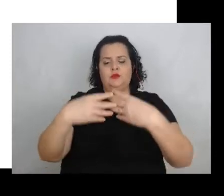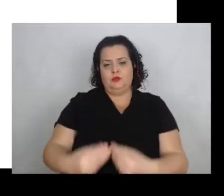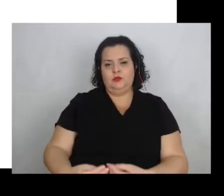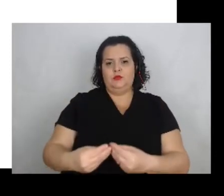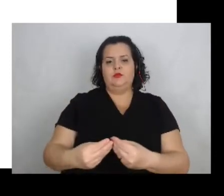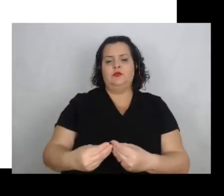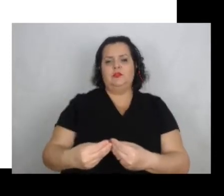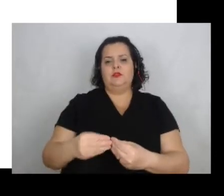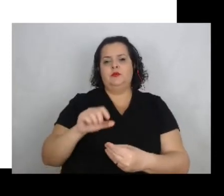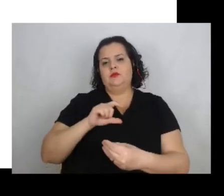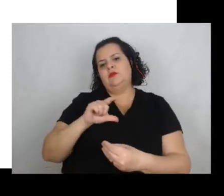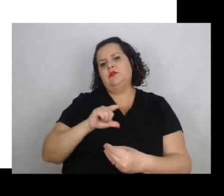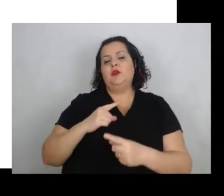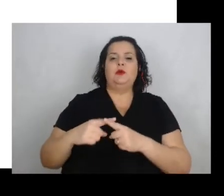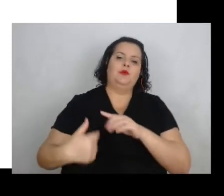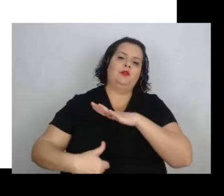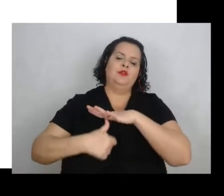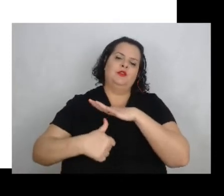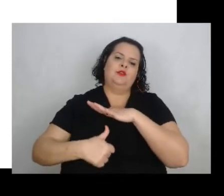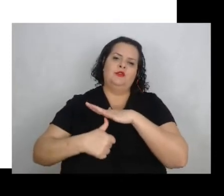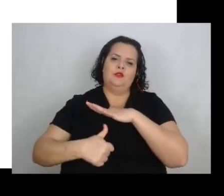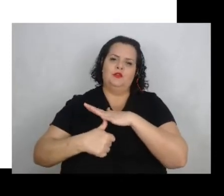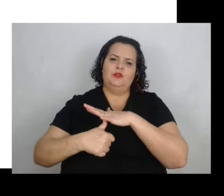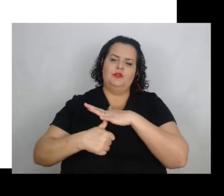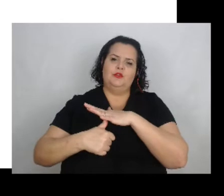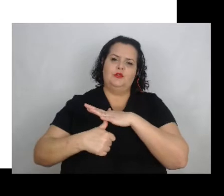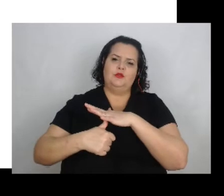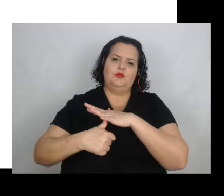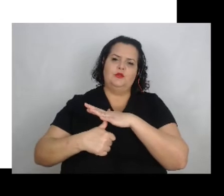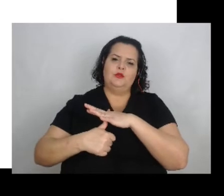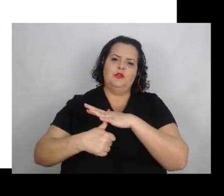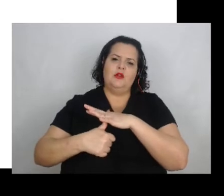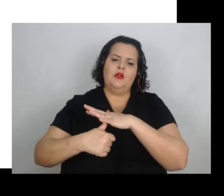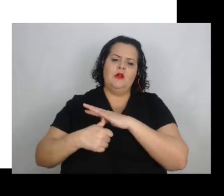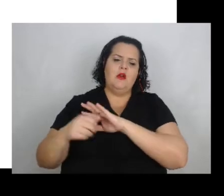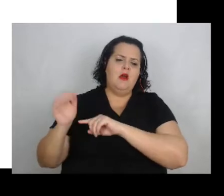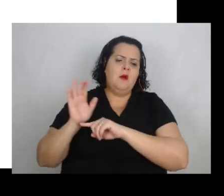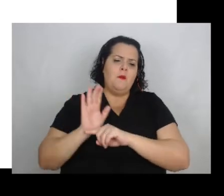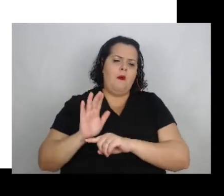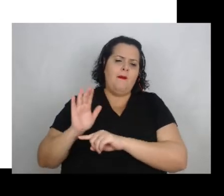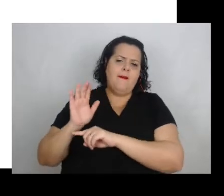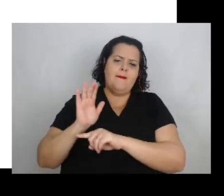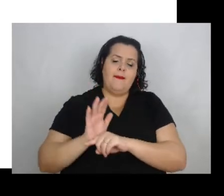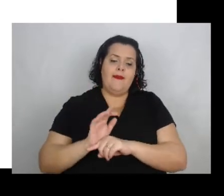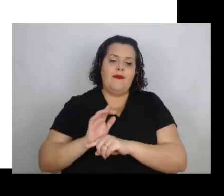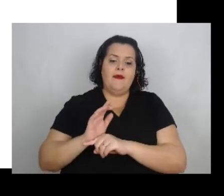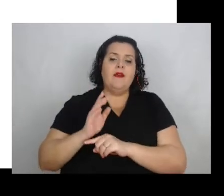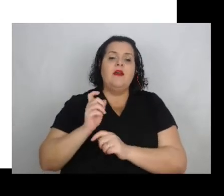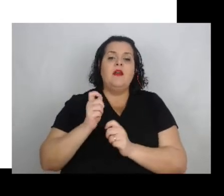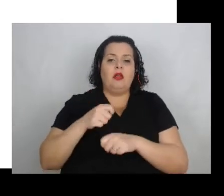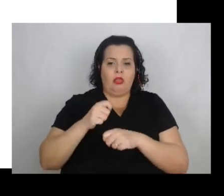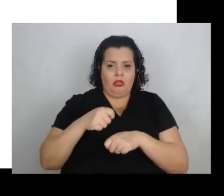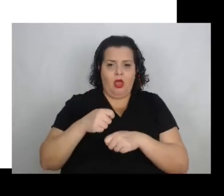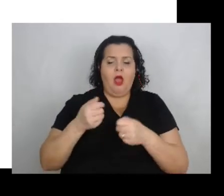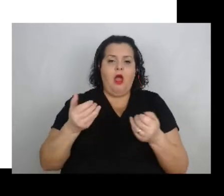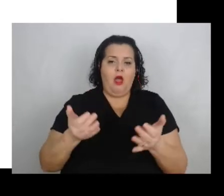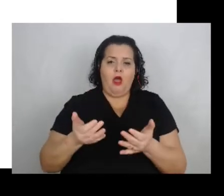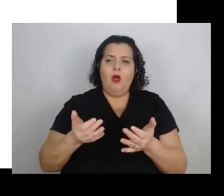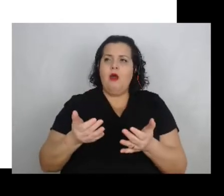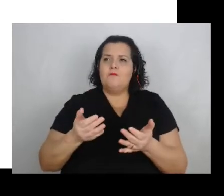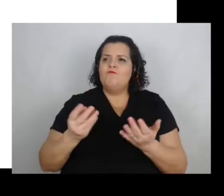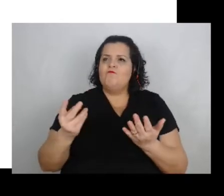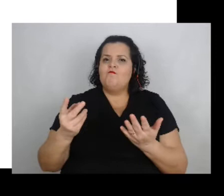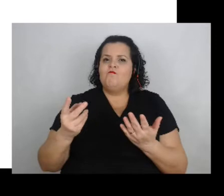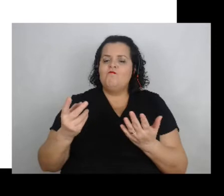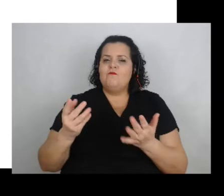reitora como uma forma de mostrar que, num momento como esse, é possível encontrar redes colaborativas. A